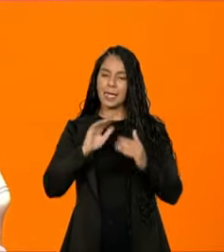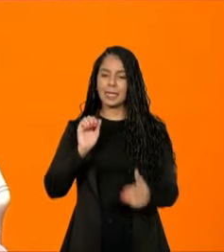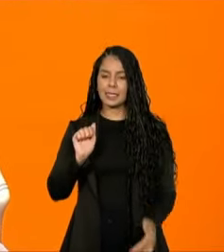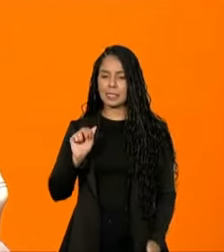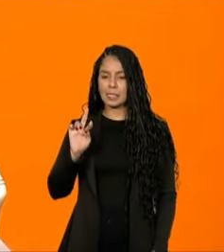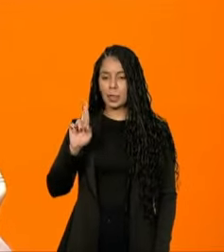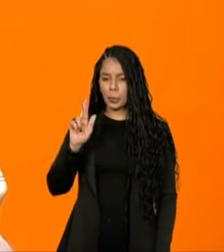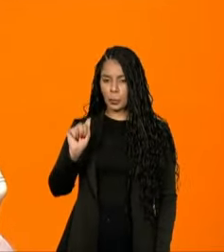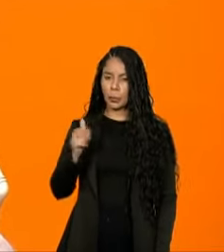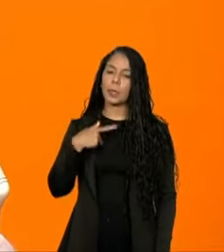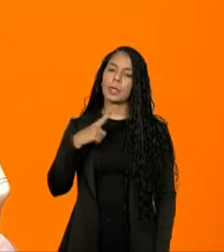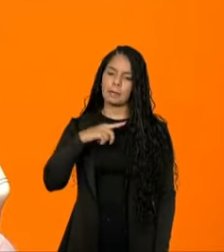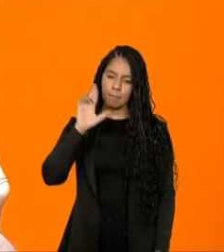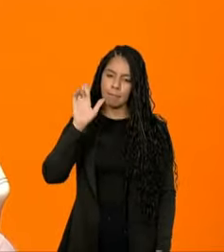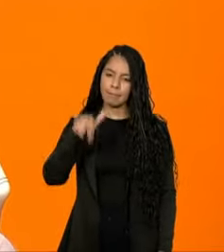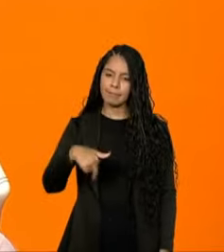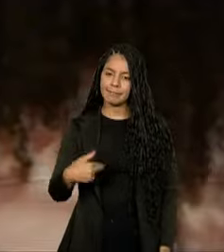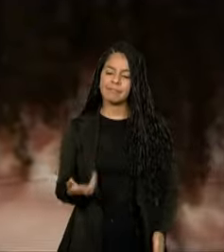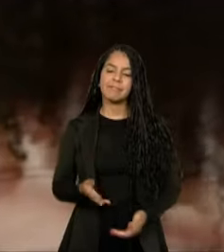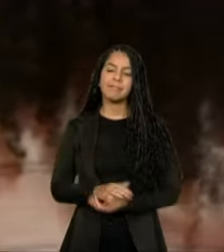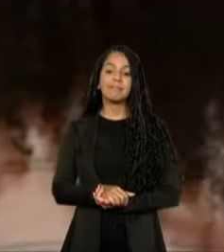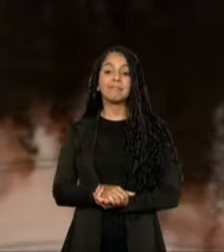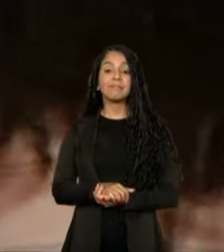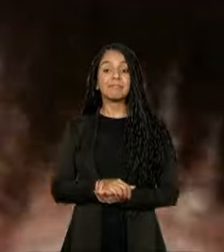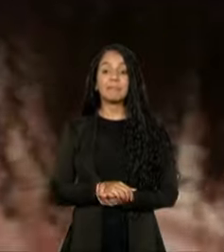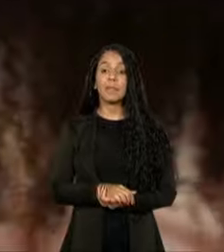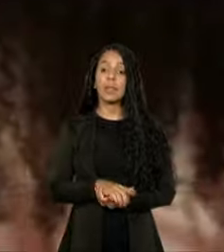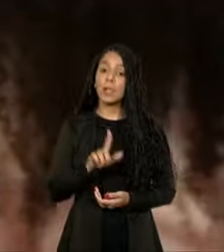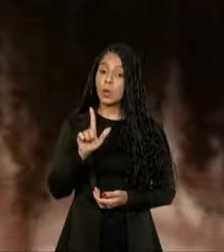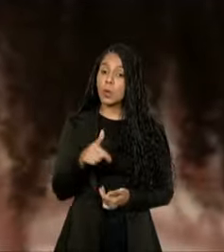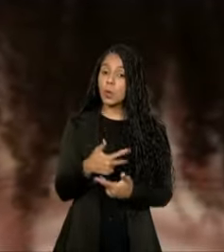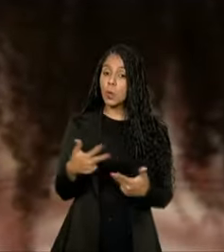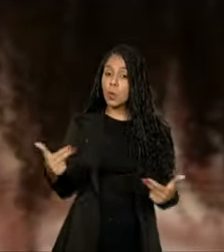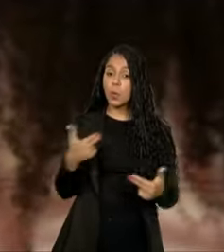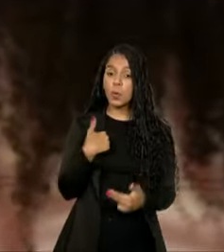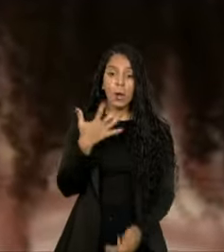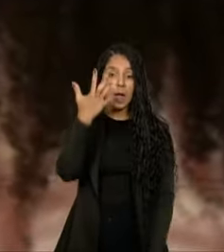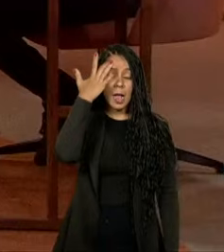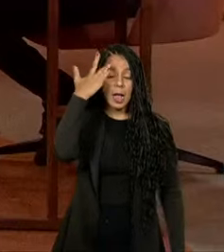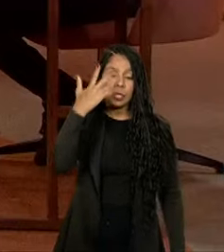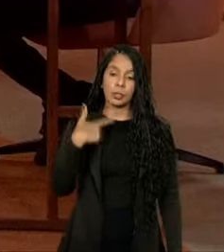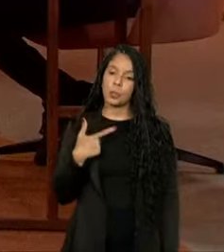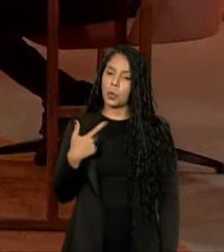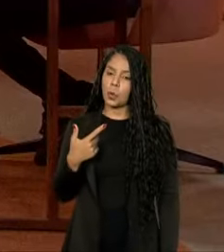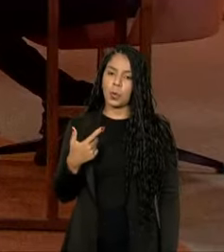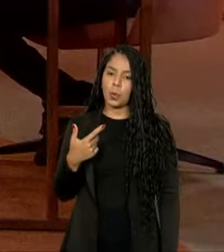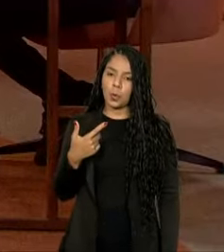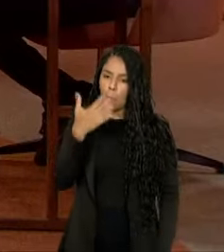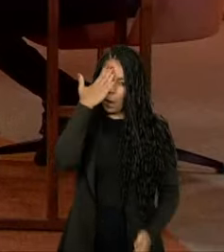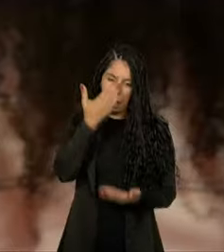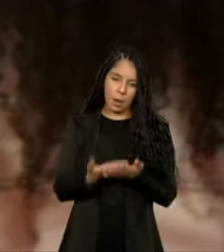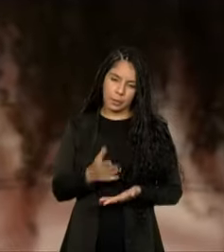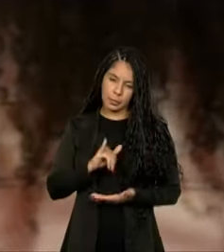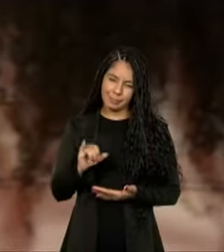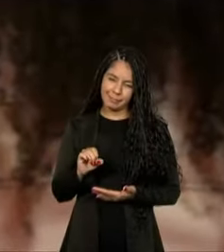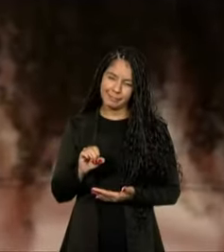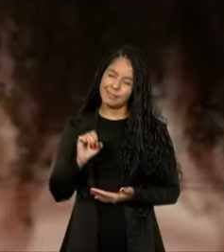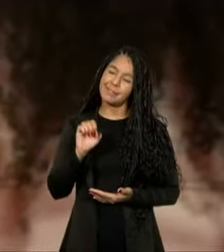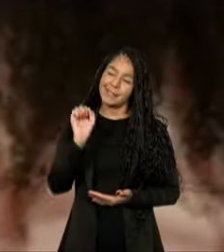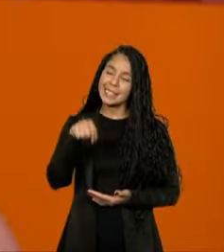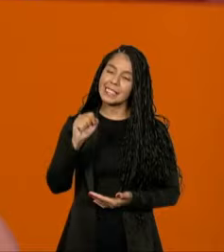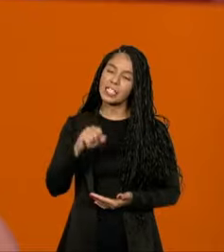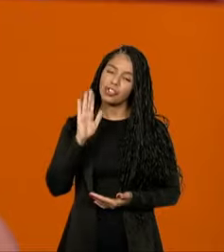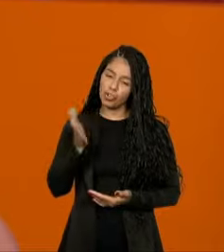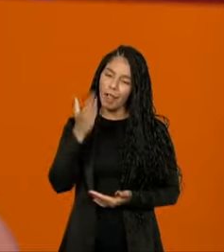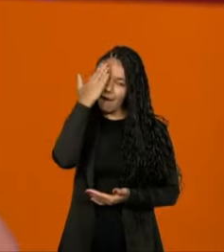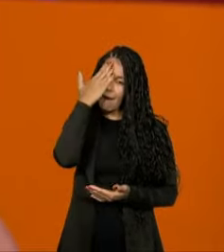tem aí um pouco de razão. Agora, pois exatamente, uma coisa que eu achava que eu não caí nessa. Claro que eu já caí, sim, mentira. Eu já caí algumas